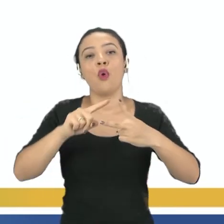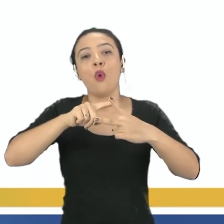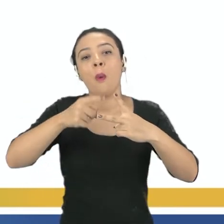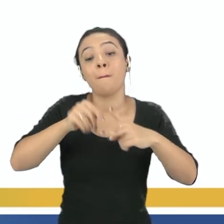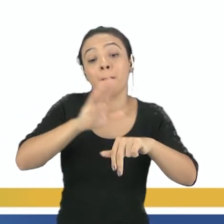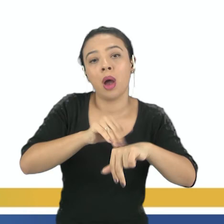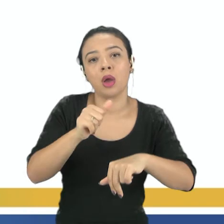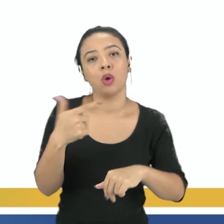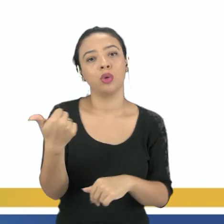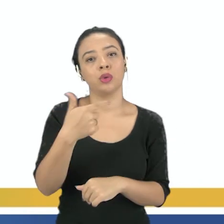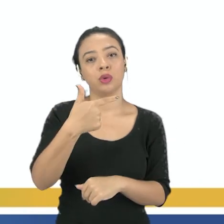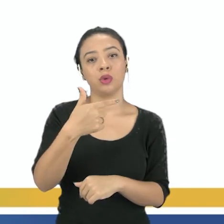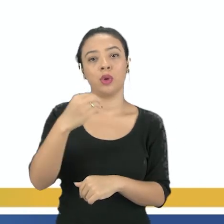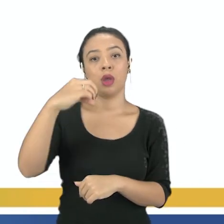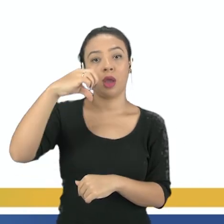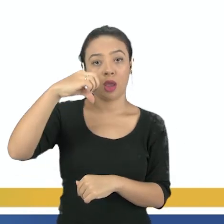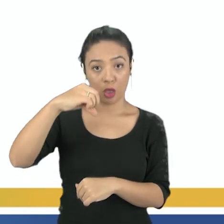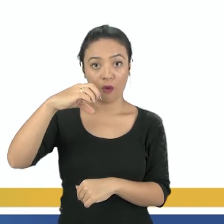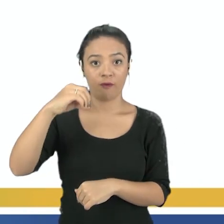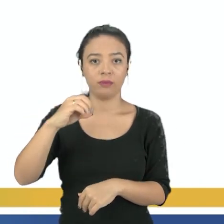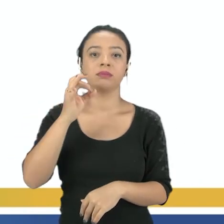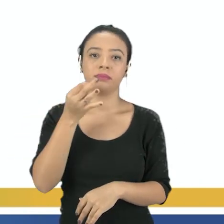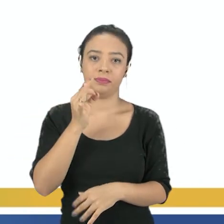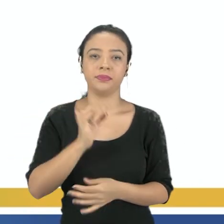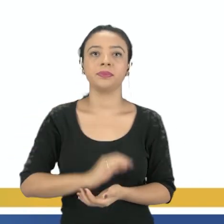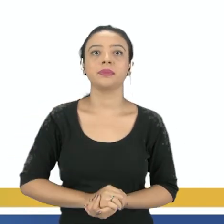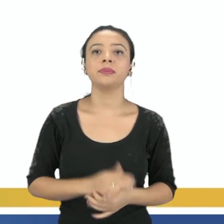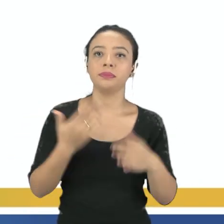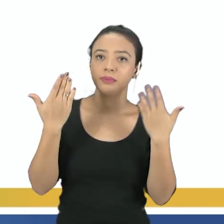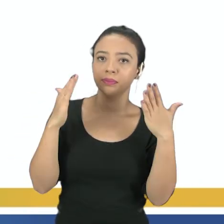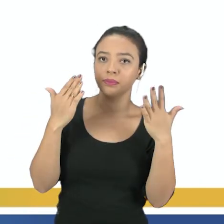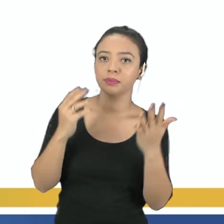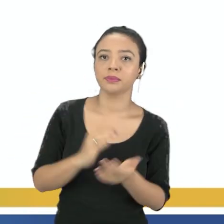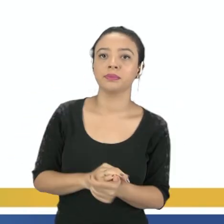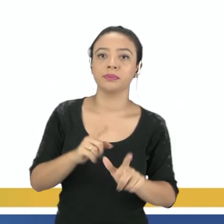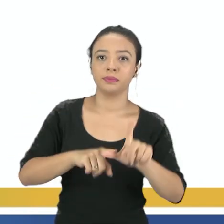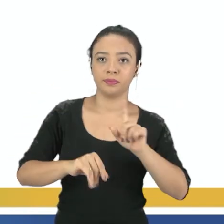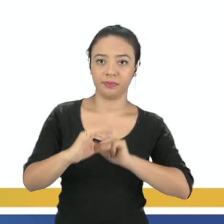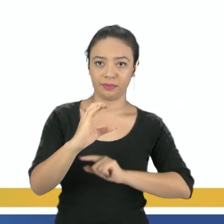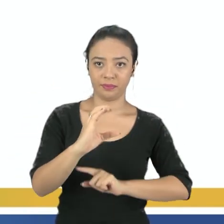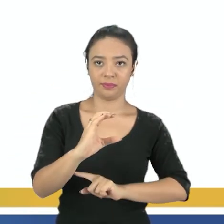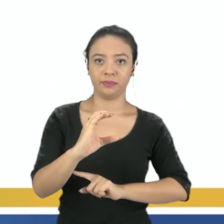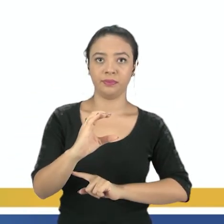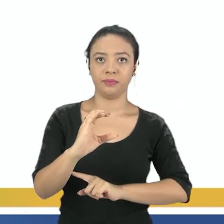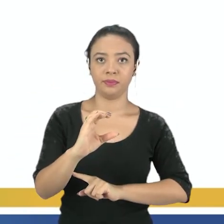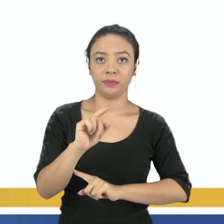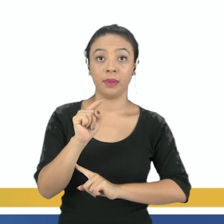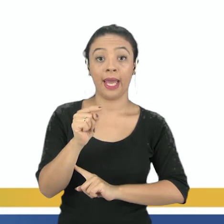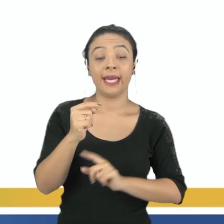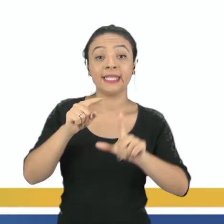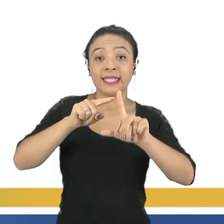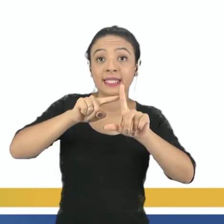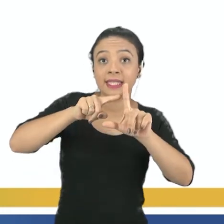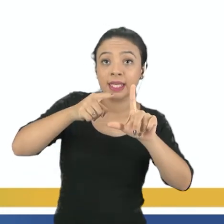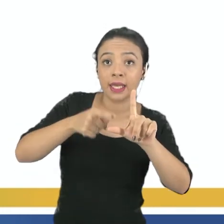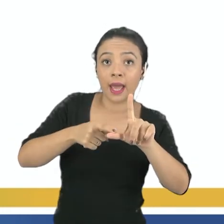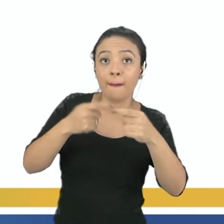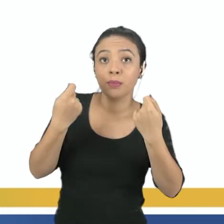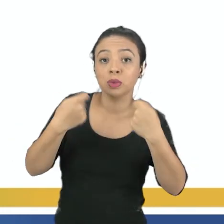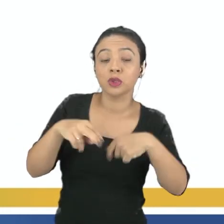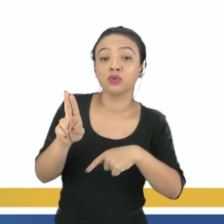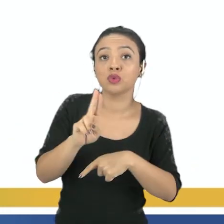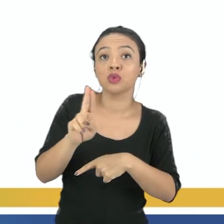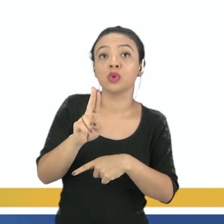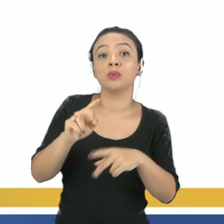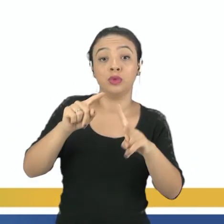graus, vocês acertaram, né? Muito bem, então vamos para a letra C. Esse ângulo pode ser chamado de